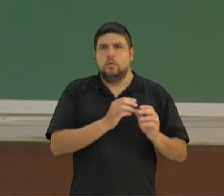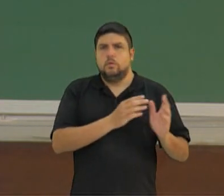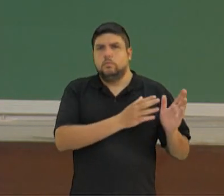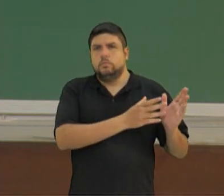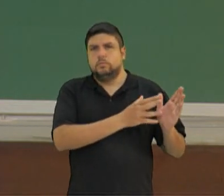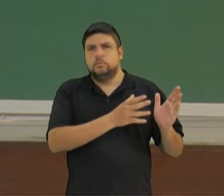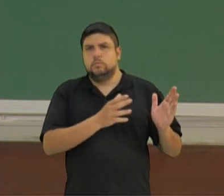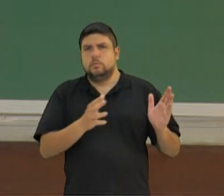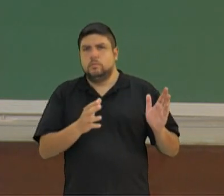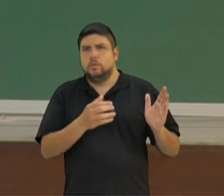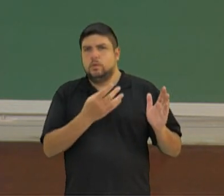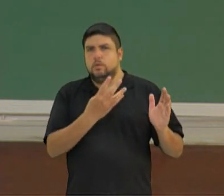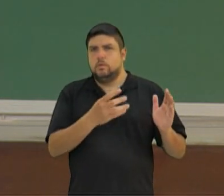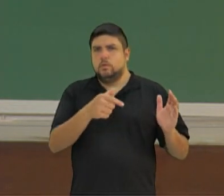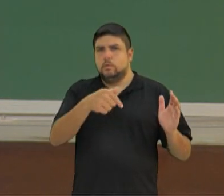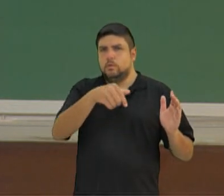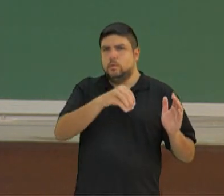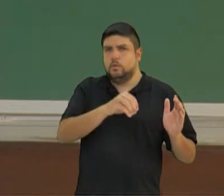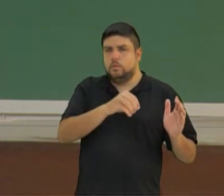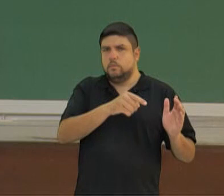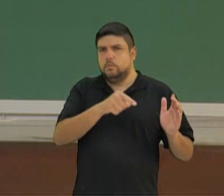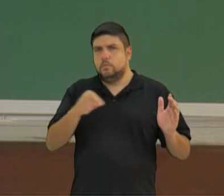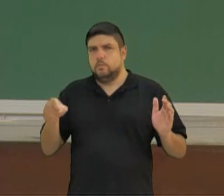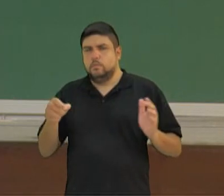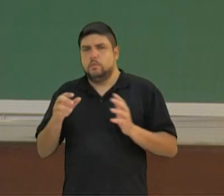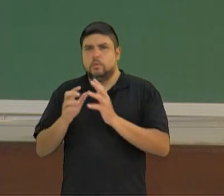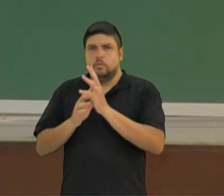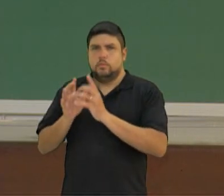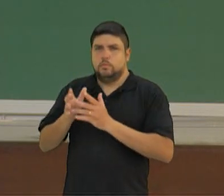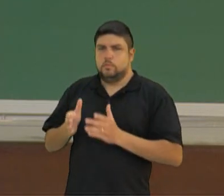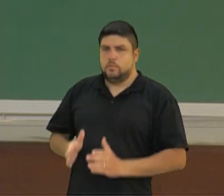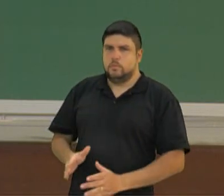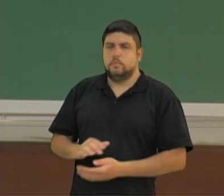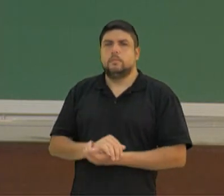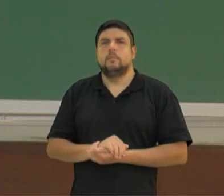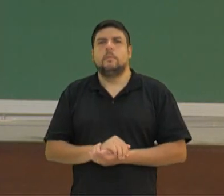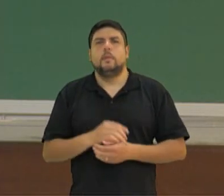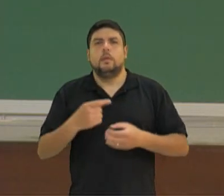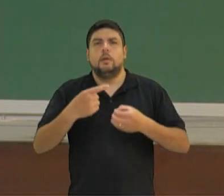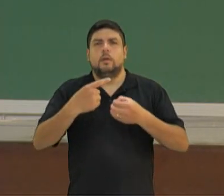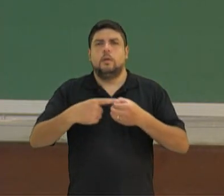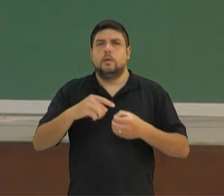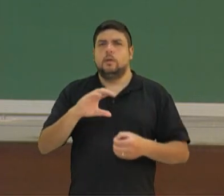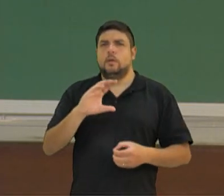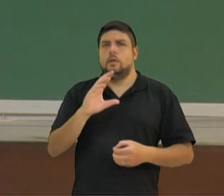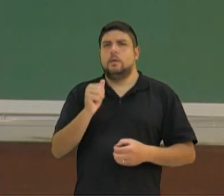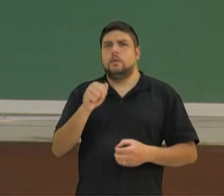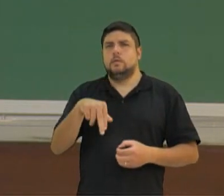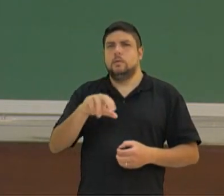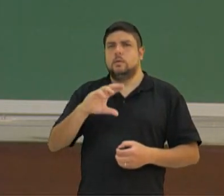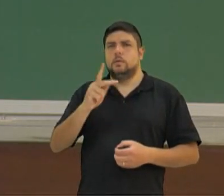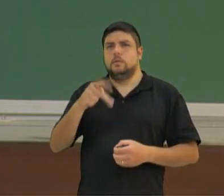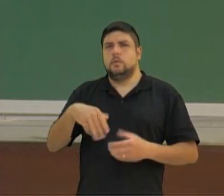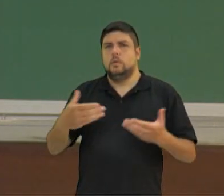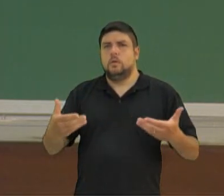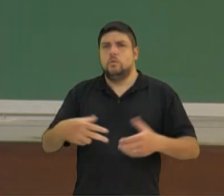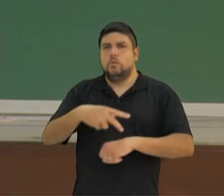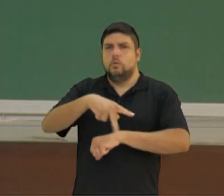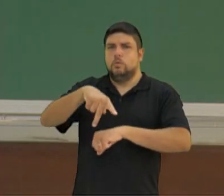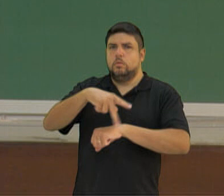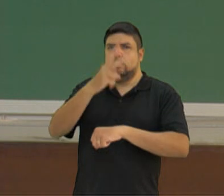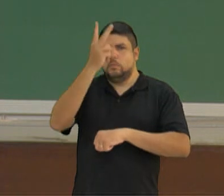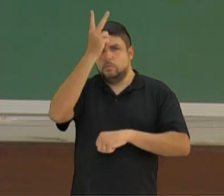viveram. Cidade de Xanxan, hoje que é o Peru moderno. Expansão dos